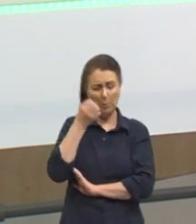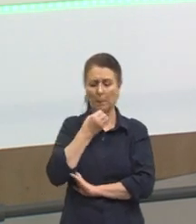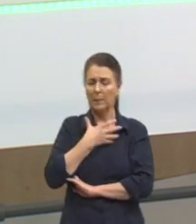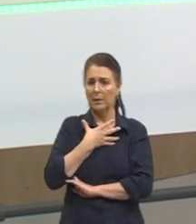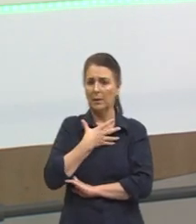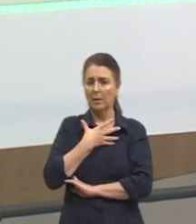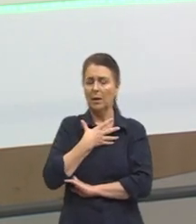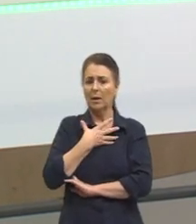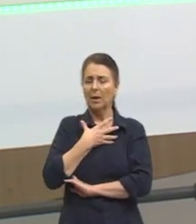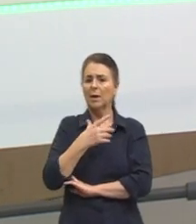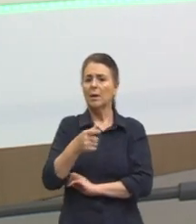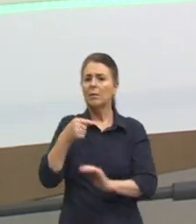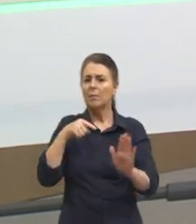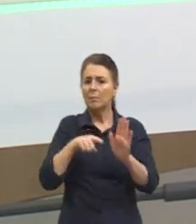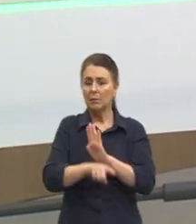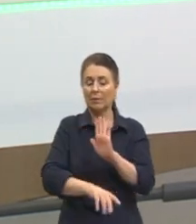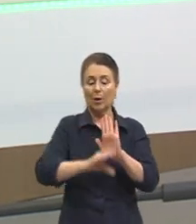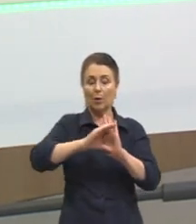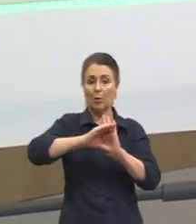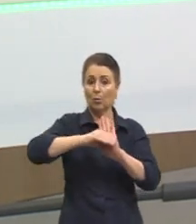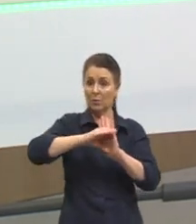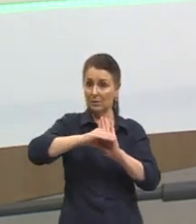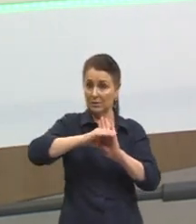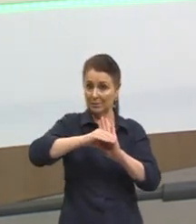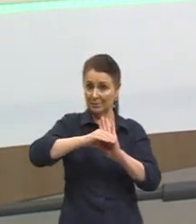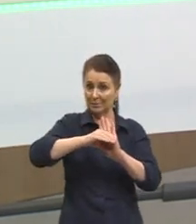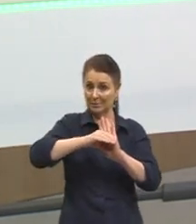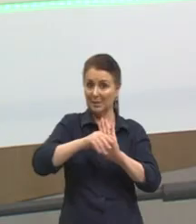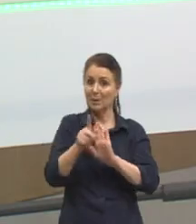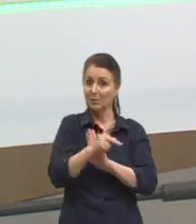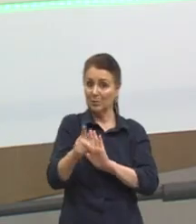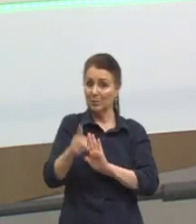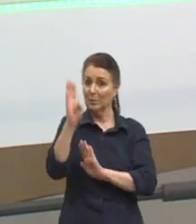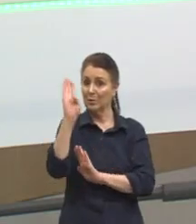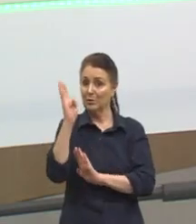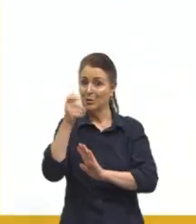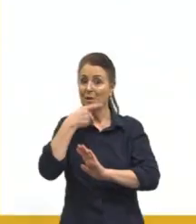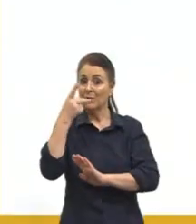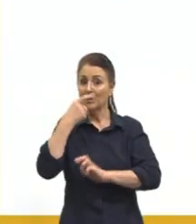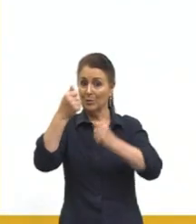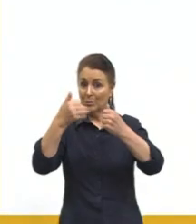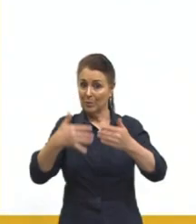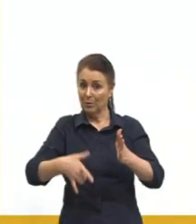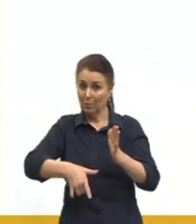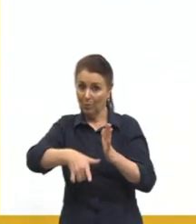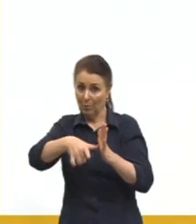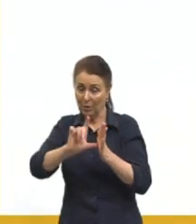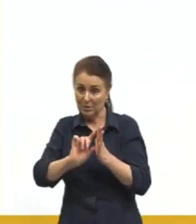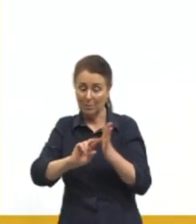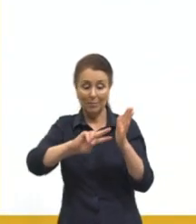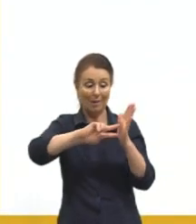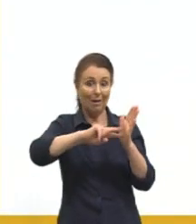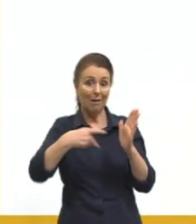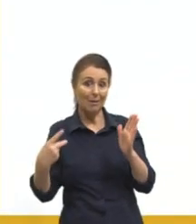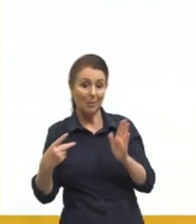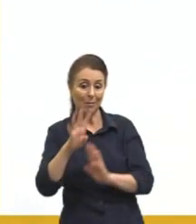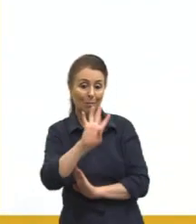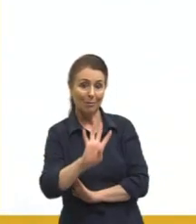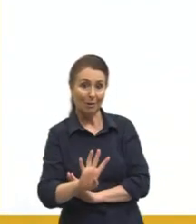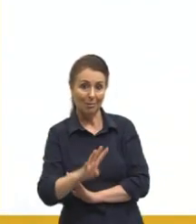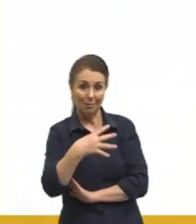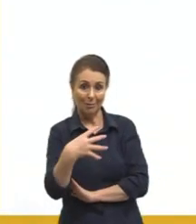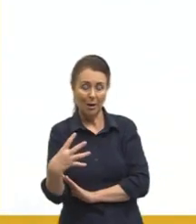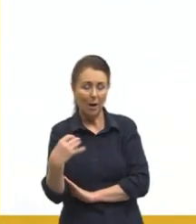abordava conceitos como professora falou professor de biologia falou porém a interpretação de tabela era fundamental